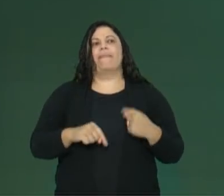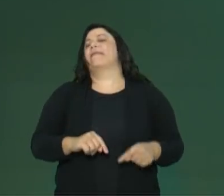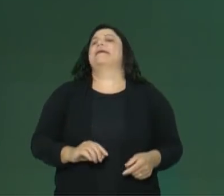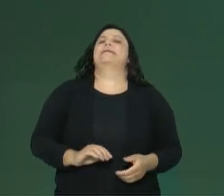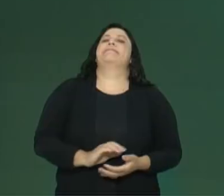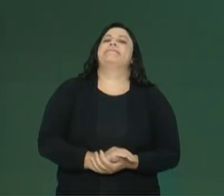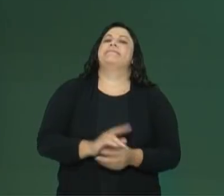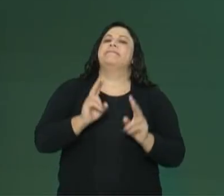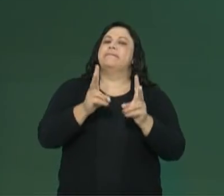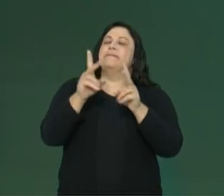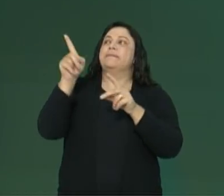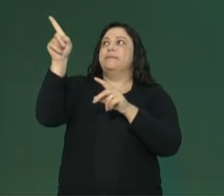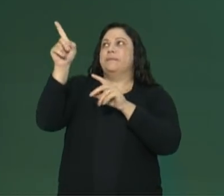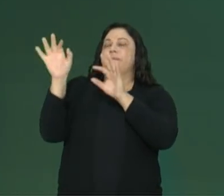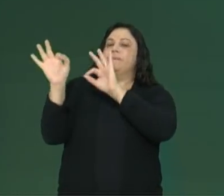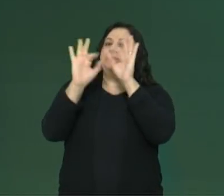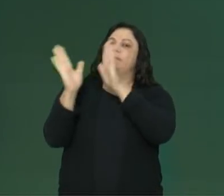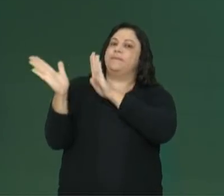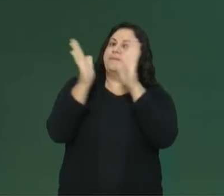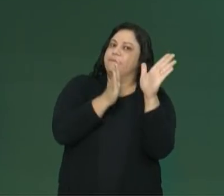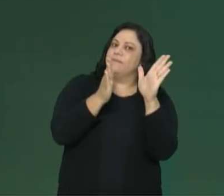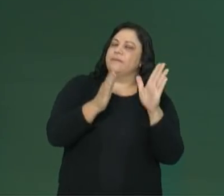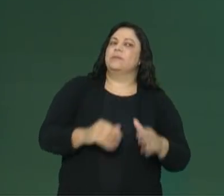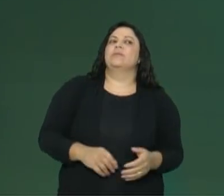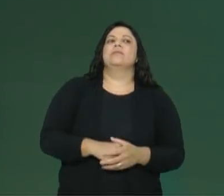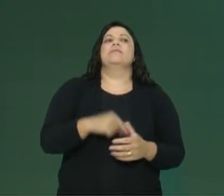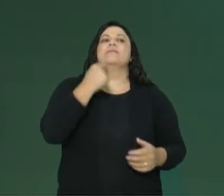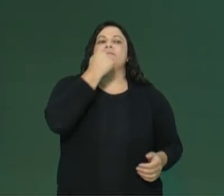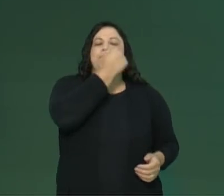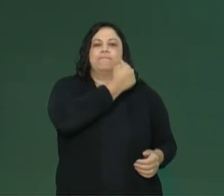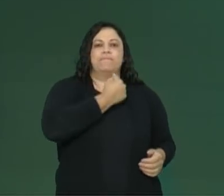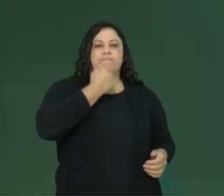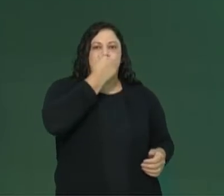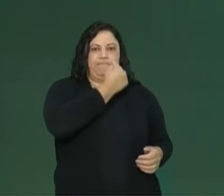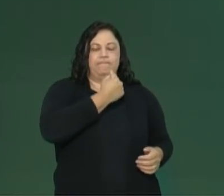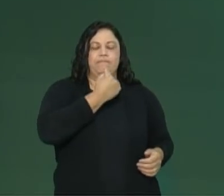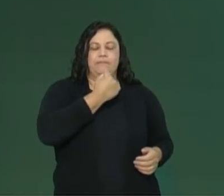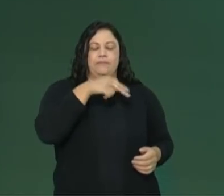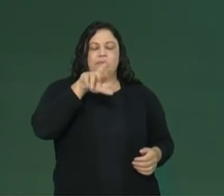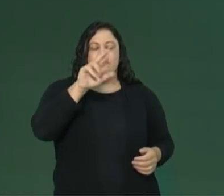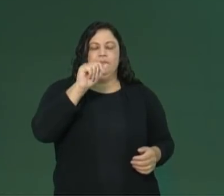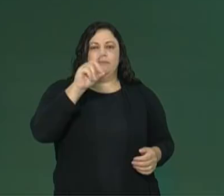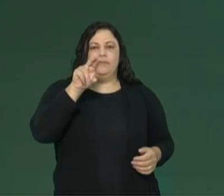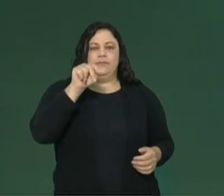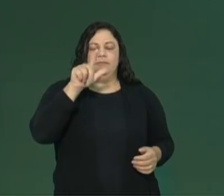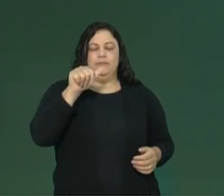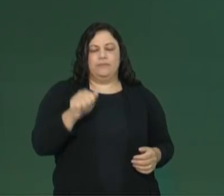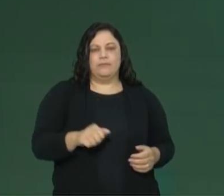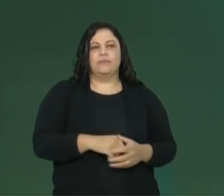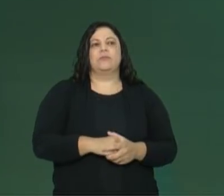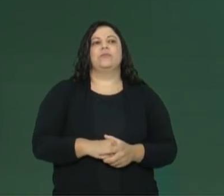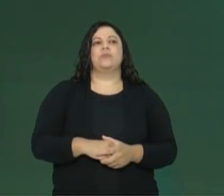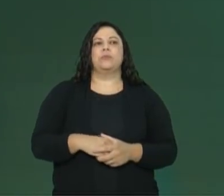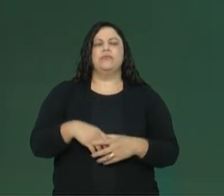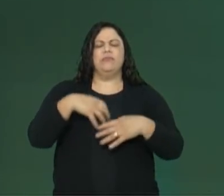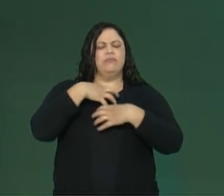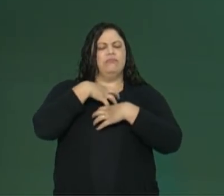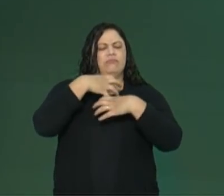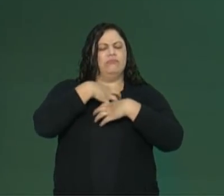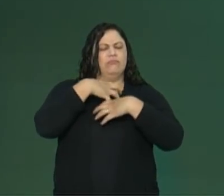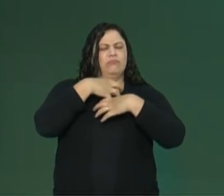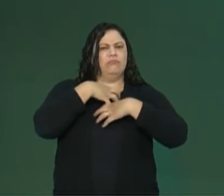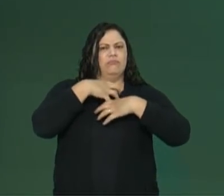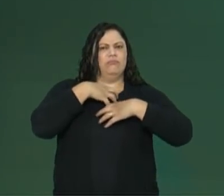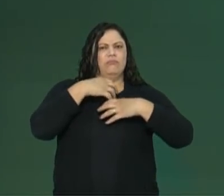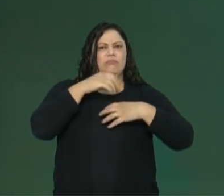Continuando, aqui outra imagem, de novo, né? A boca com a rádula, todo o sistema sensorial deles. Então,